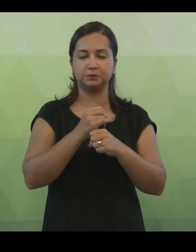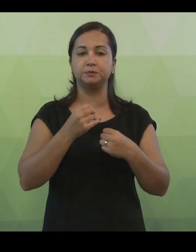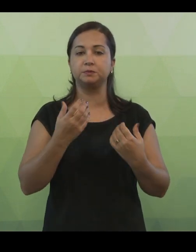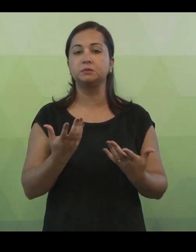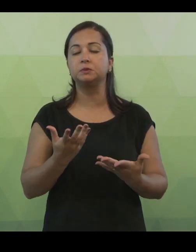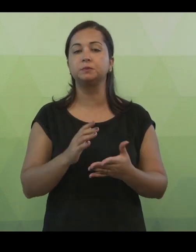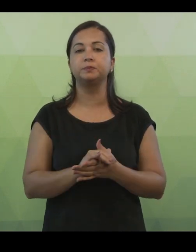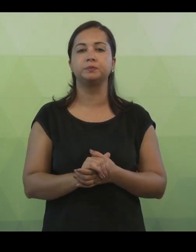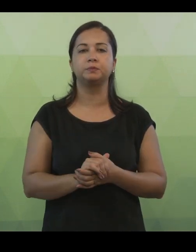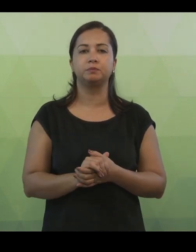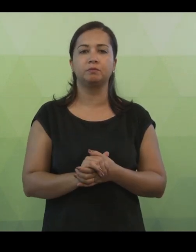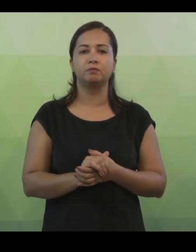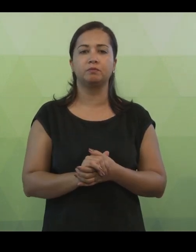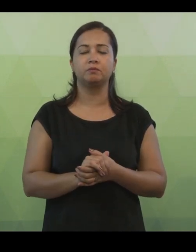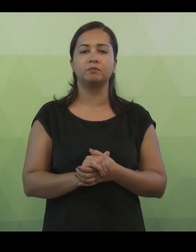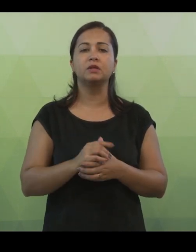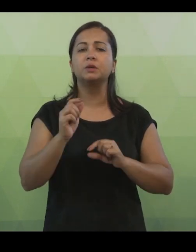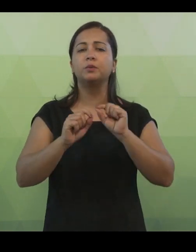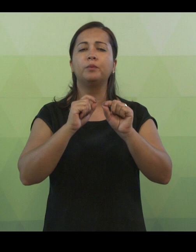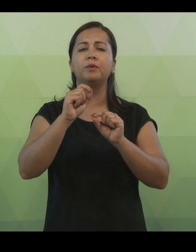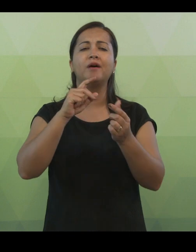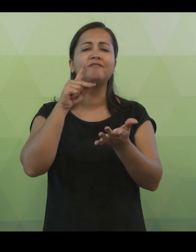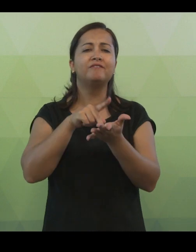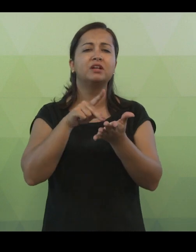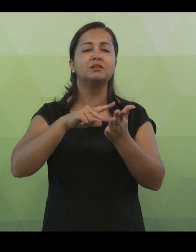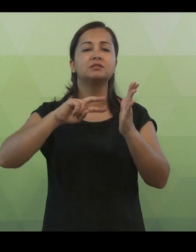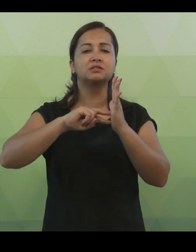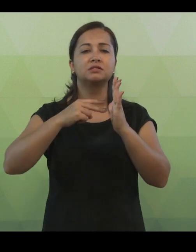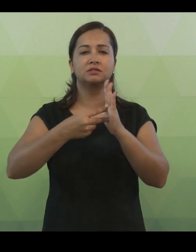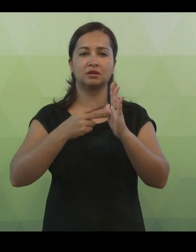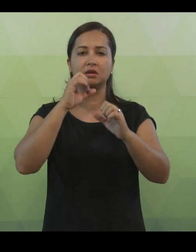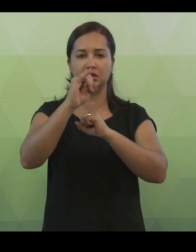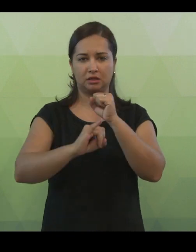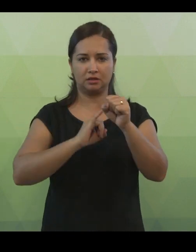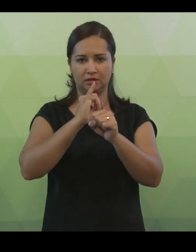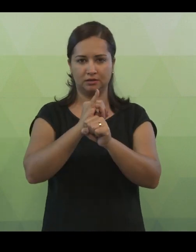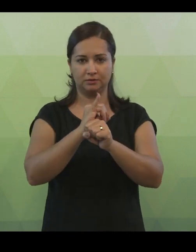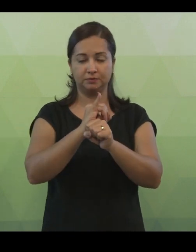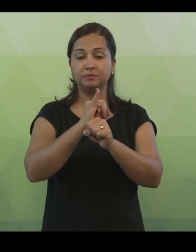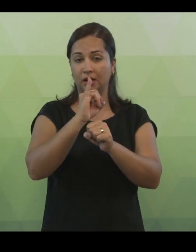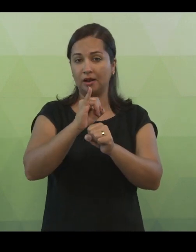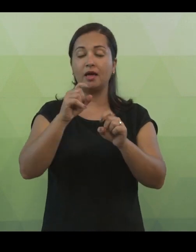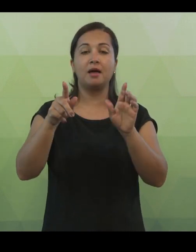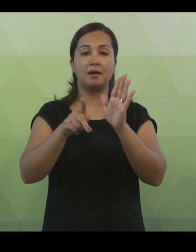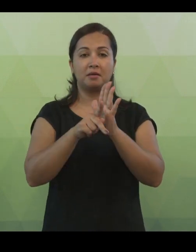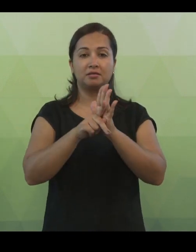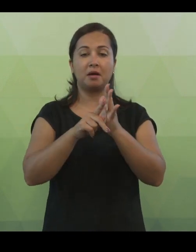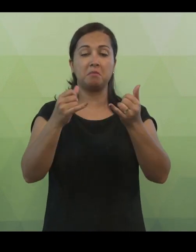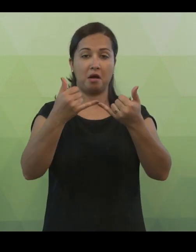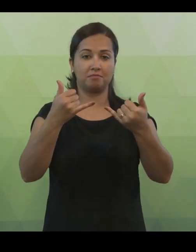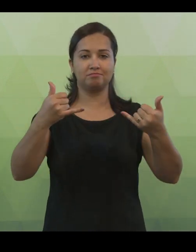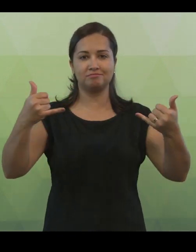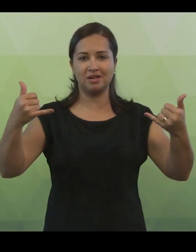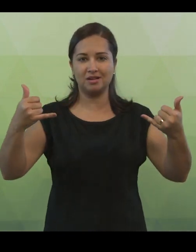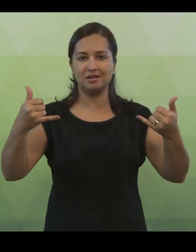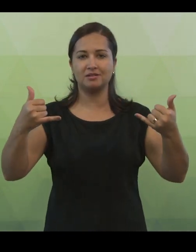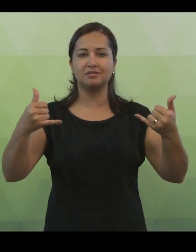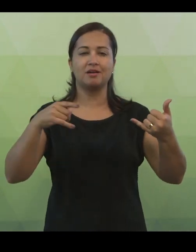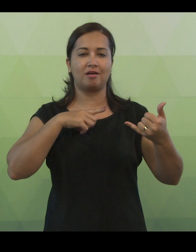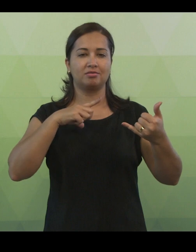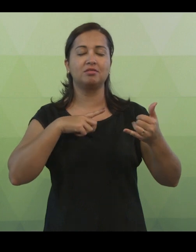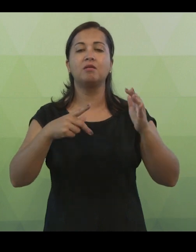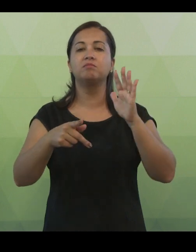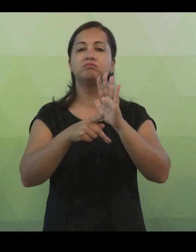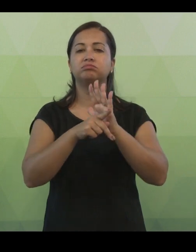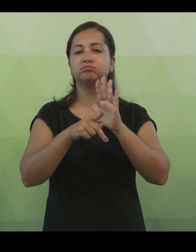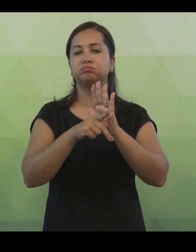é a internet, né? A definição de internet, a internet, né, é uma grande rede, né, de computadores, né? E essa